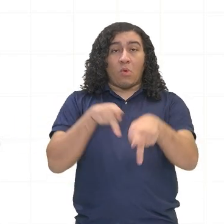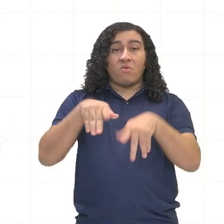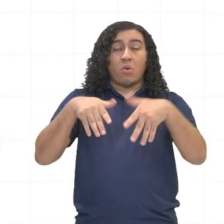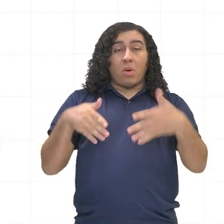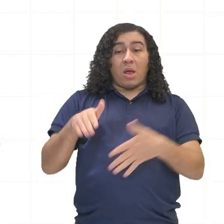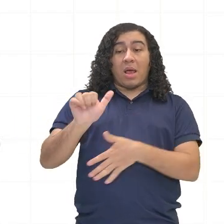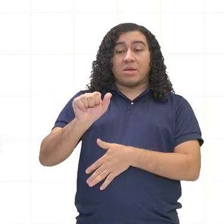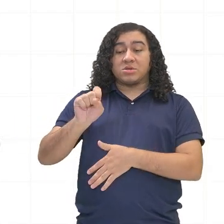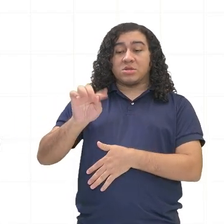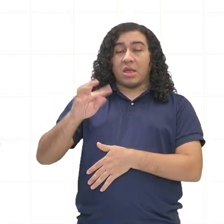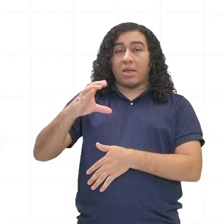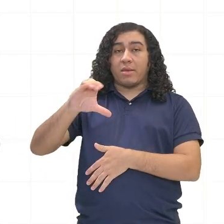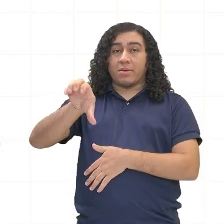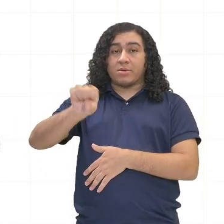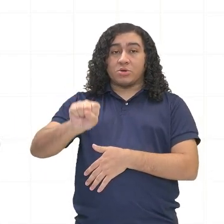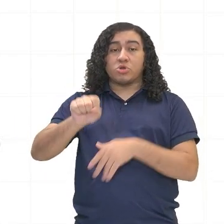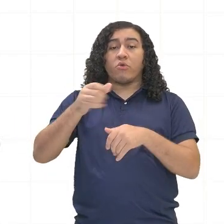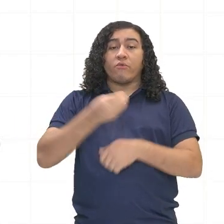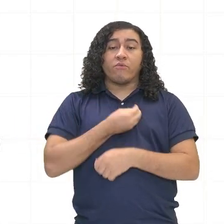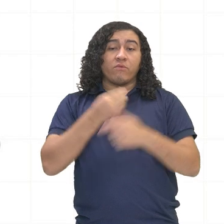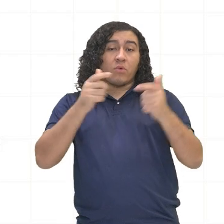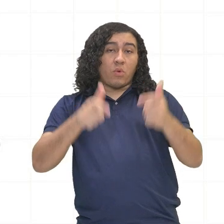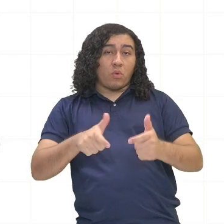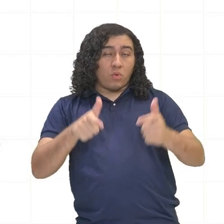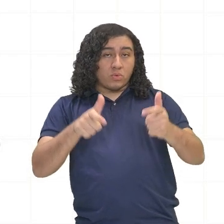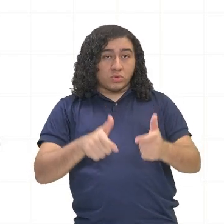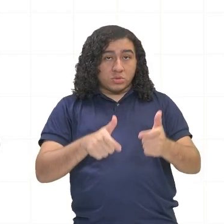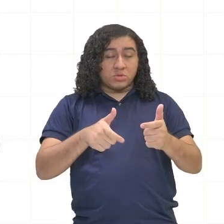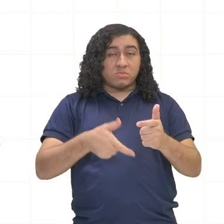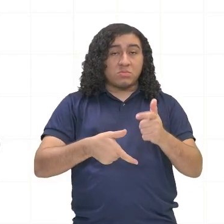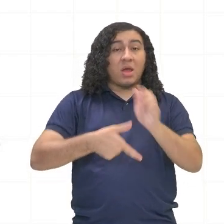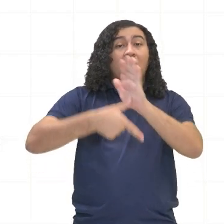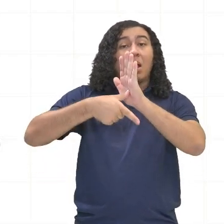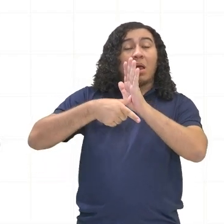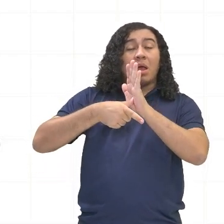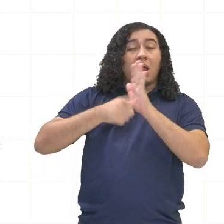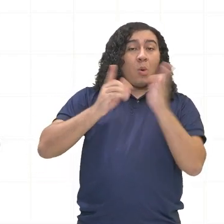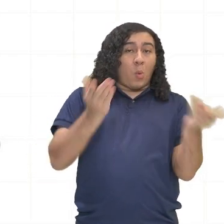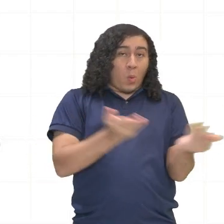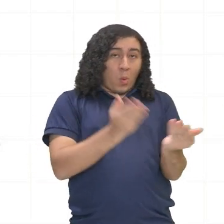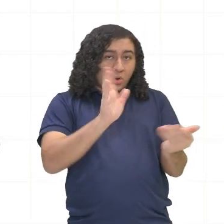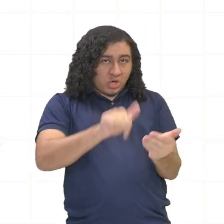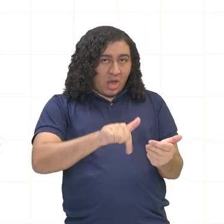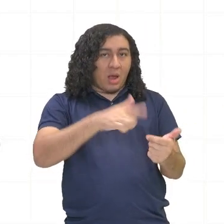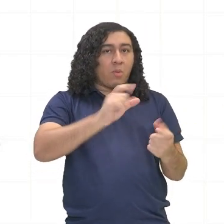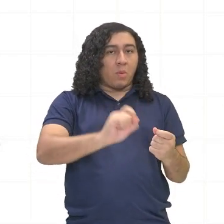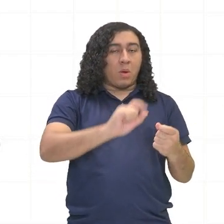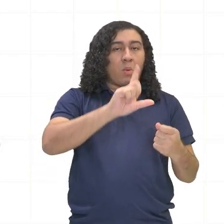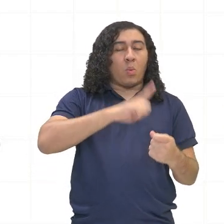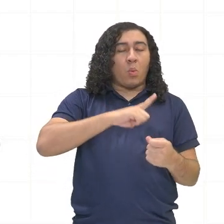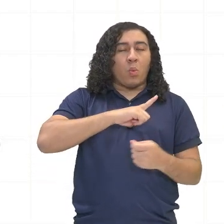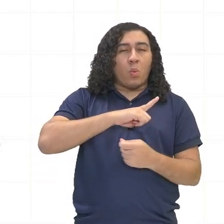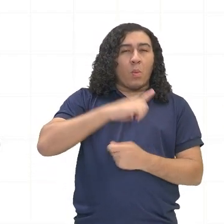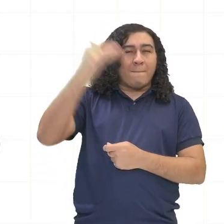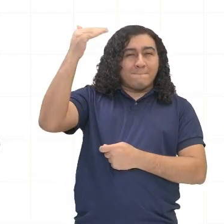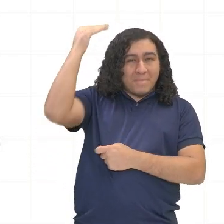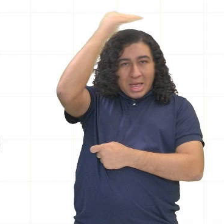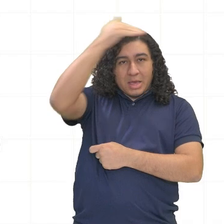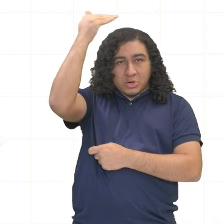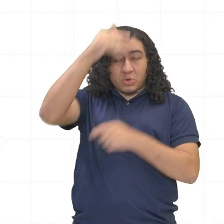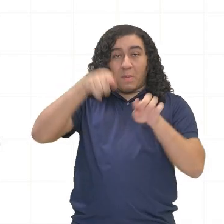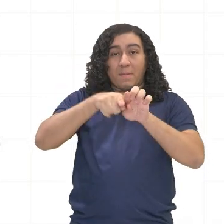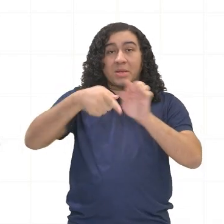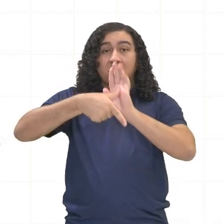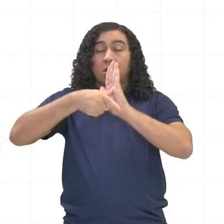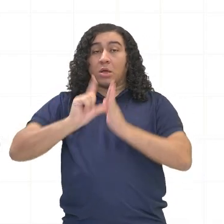povos que viviam onde hoje é o México, antes dos espanhóis chegarem à América. Tinham mais